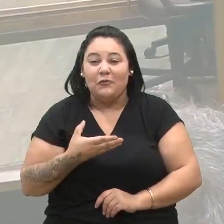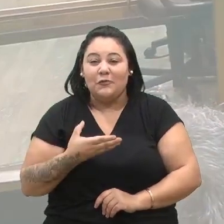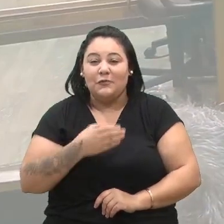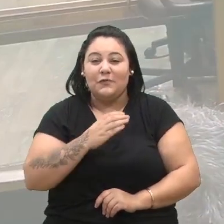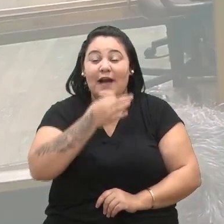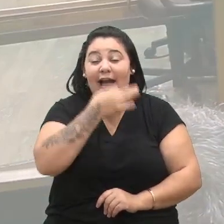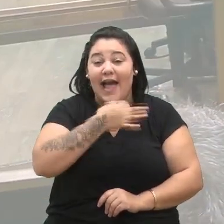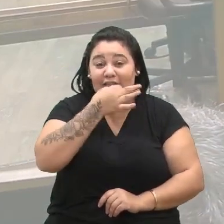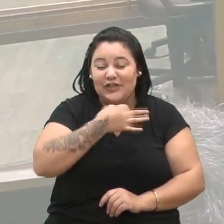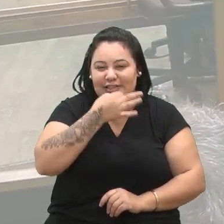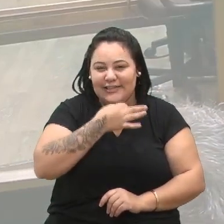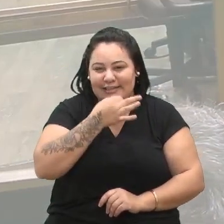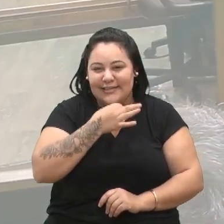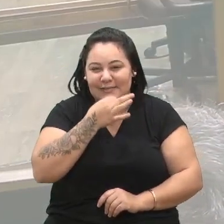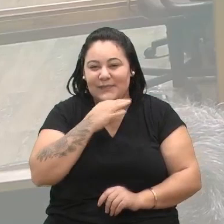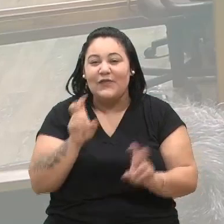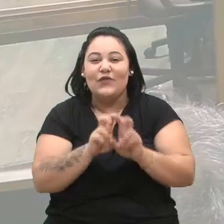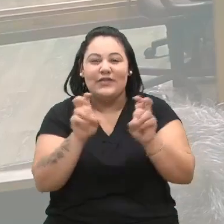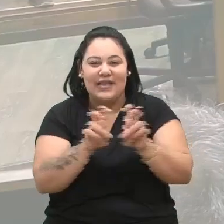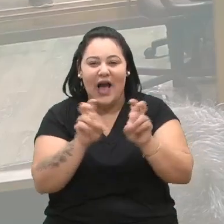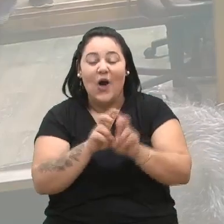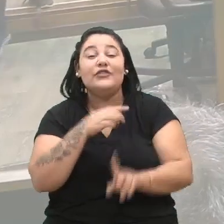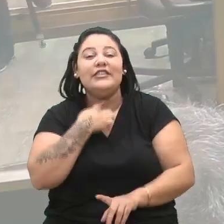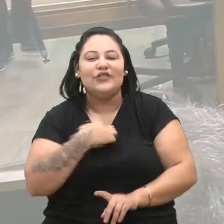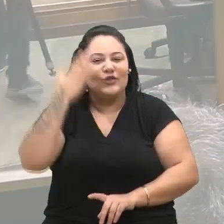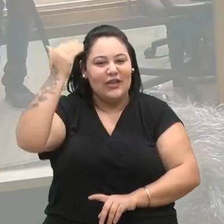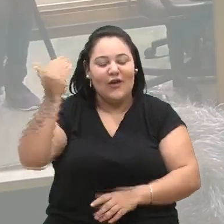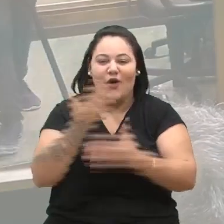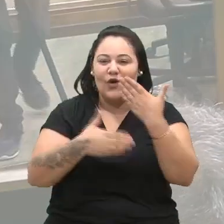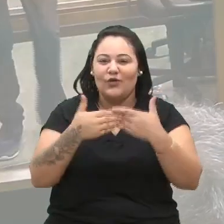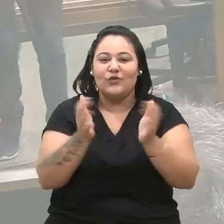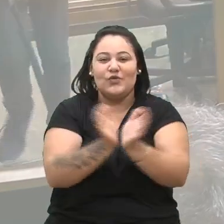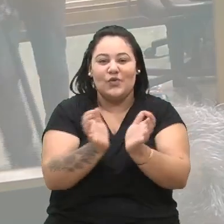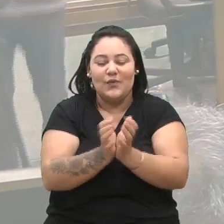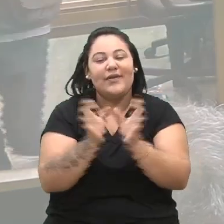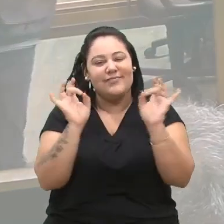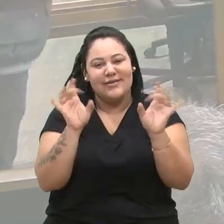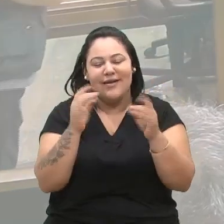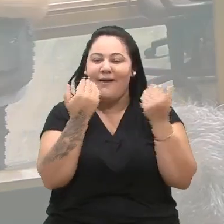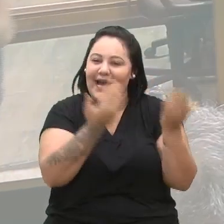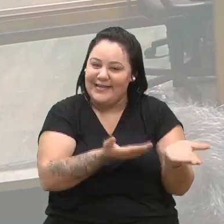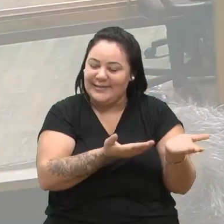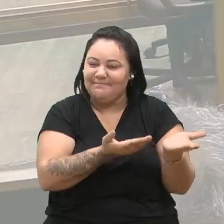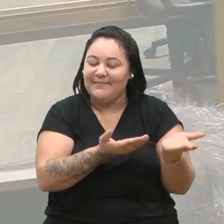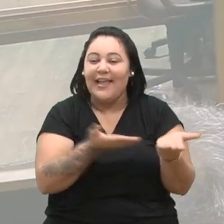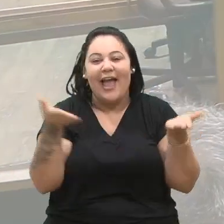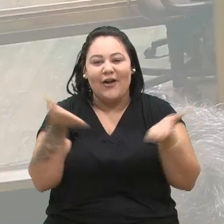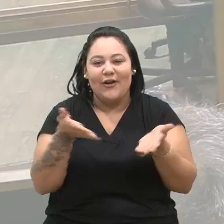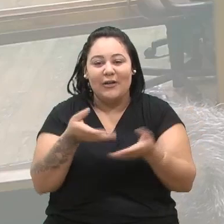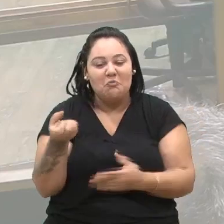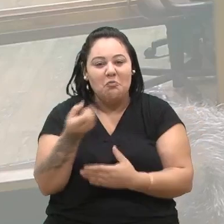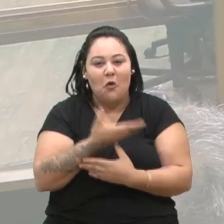Sul Futsal. Desejando sucesso a todos os times também, mas em especial a este que nessa novo formato,